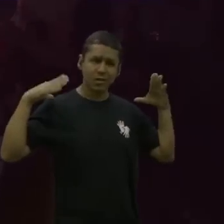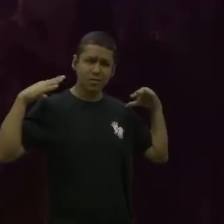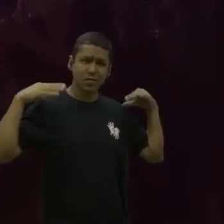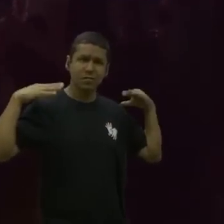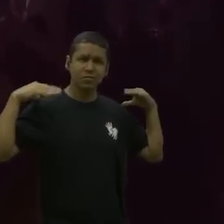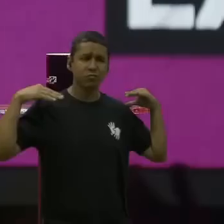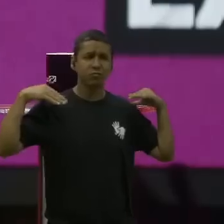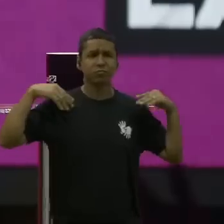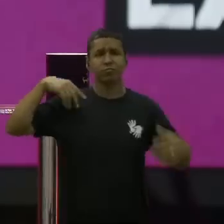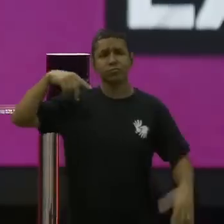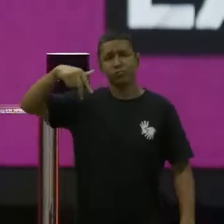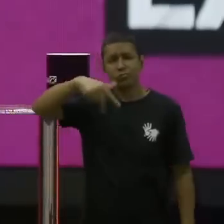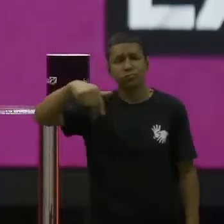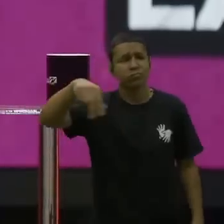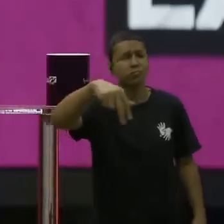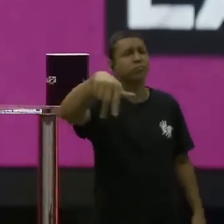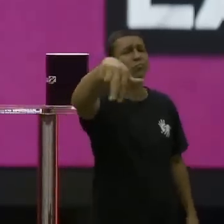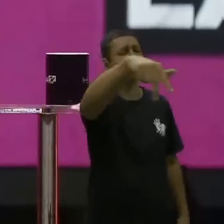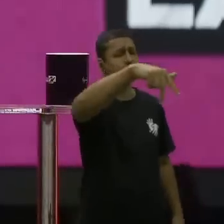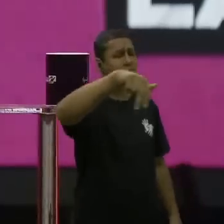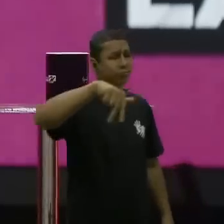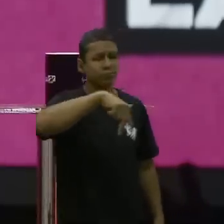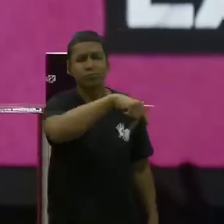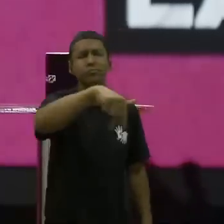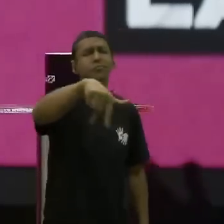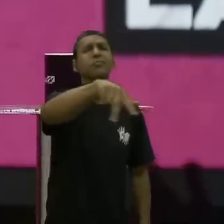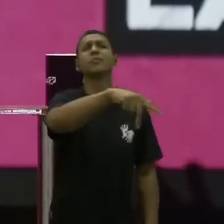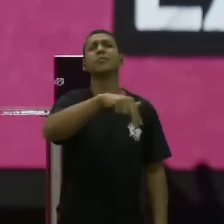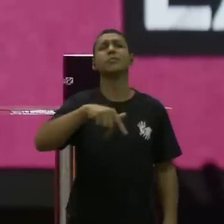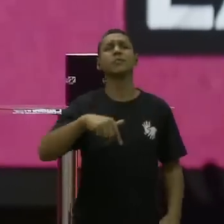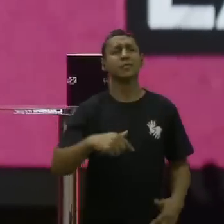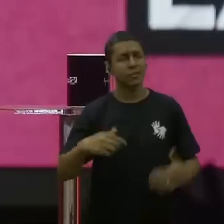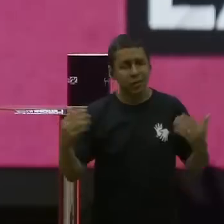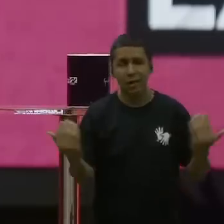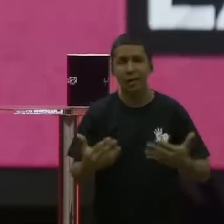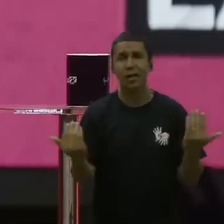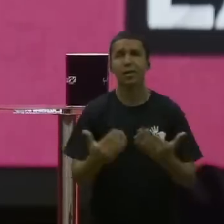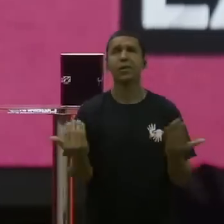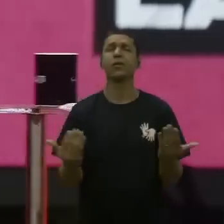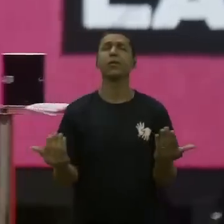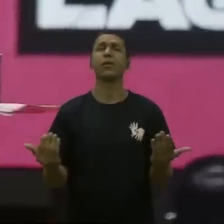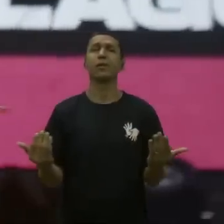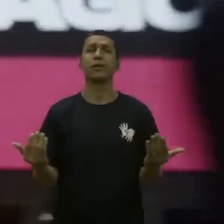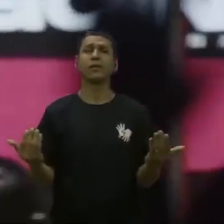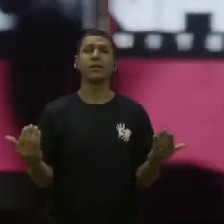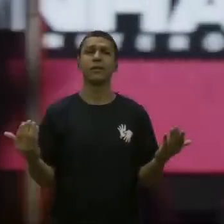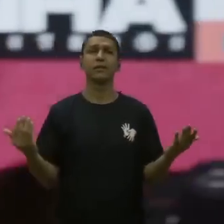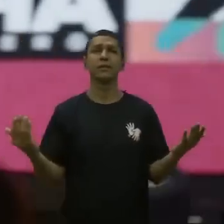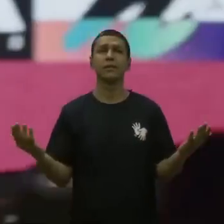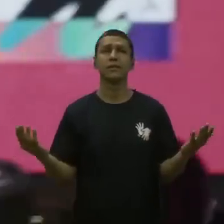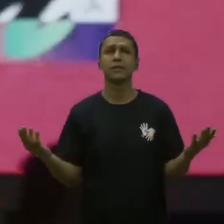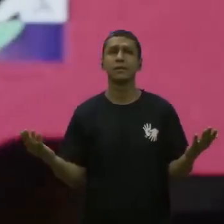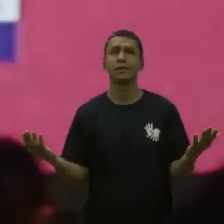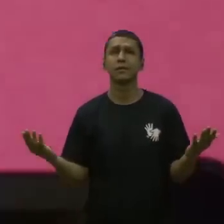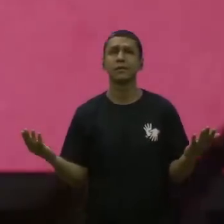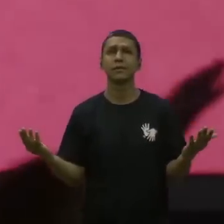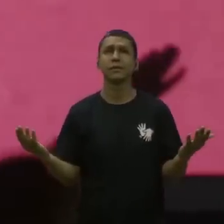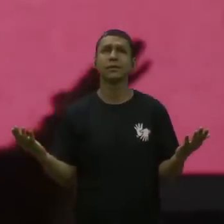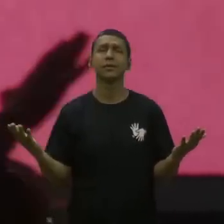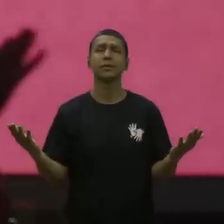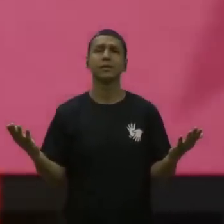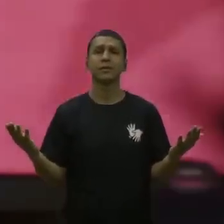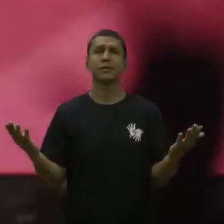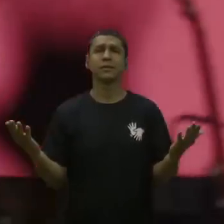Senhor está no nosso meio agora. Ereia calamancho rebaraya